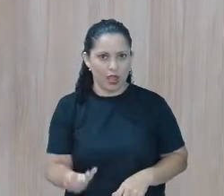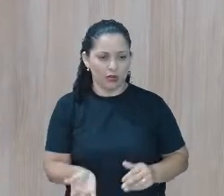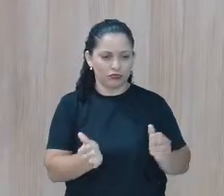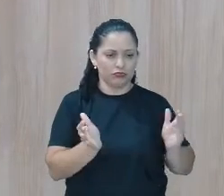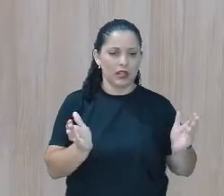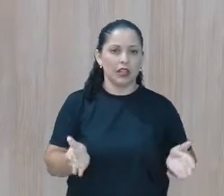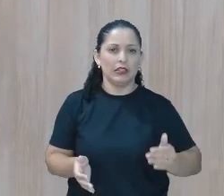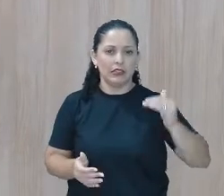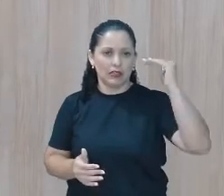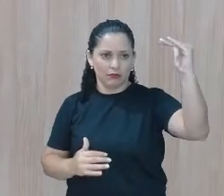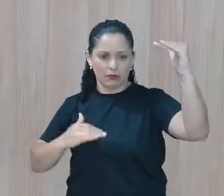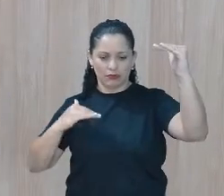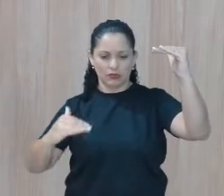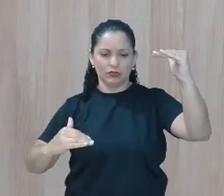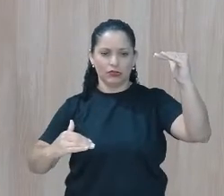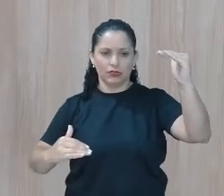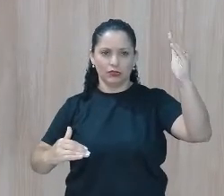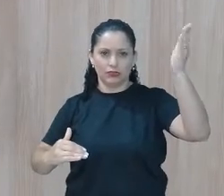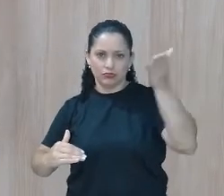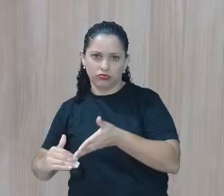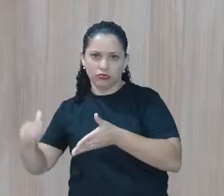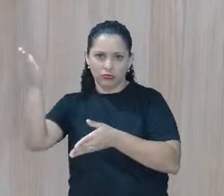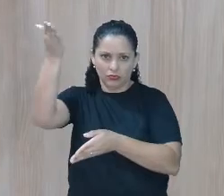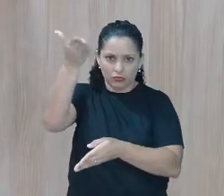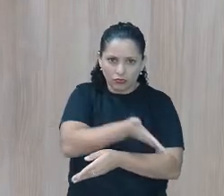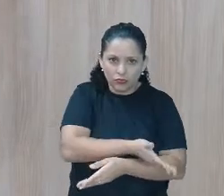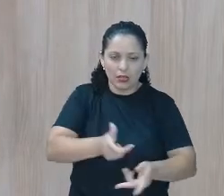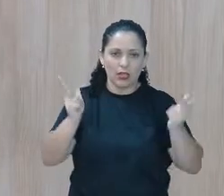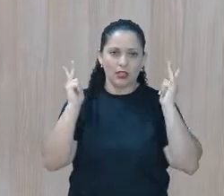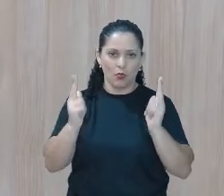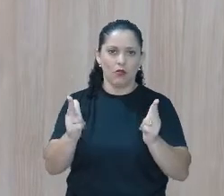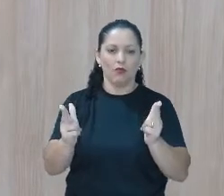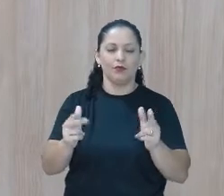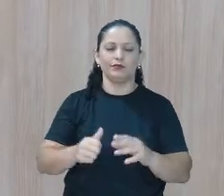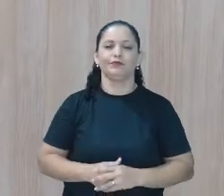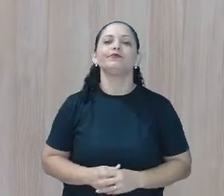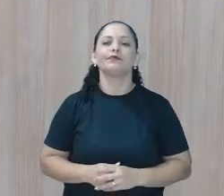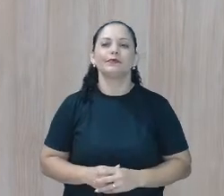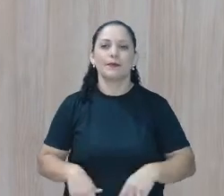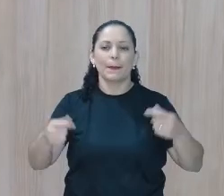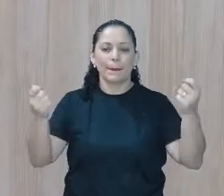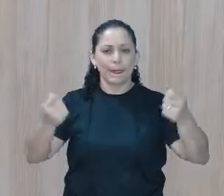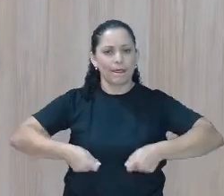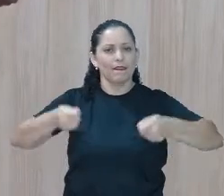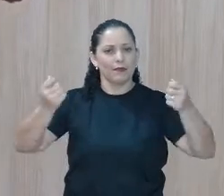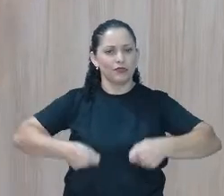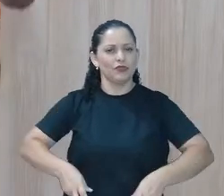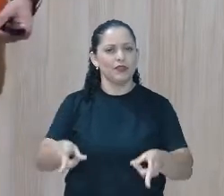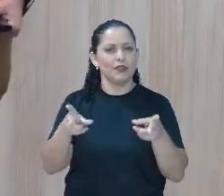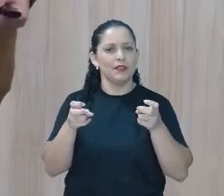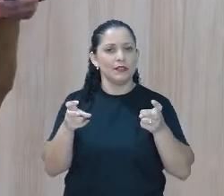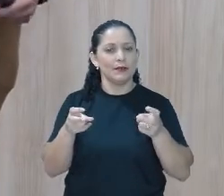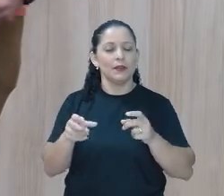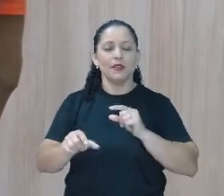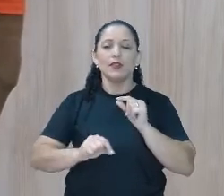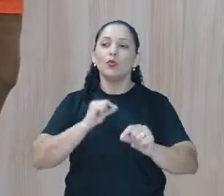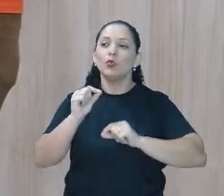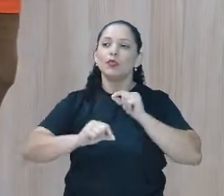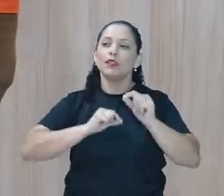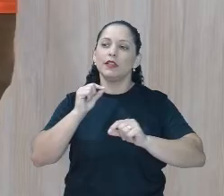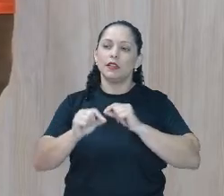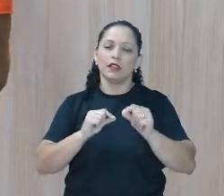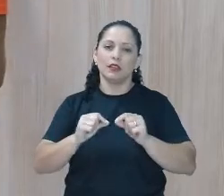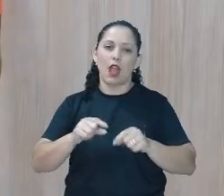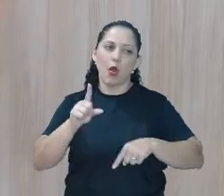meios pelos extremos, que eles têm que ser iguais, tá? Então, a gente precisa verificar se